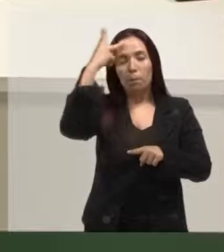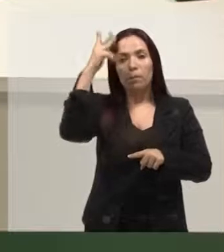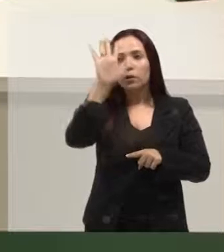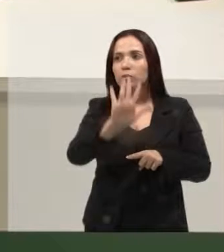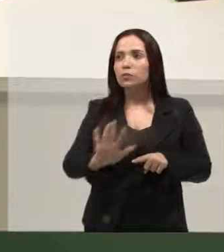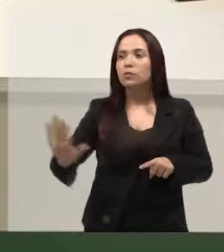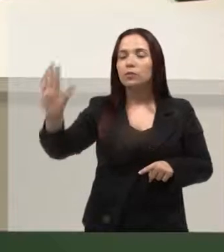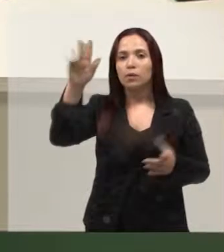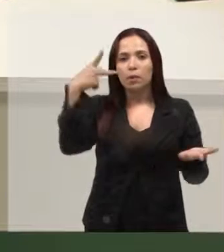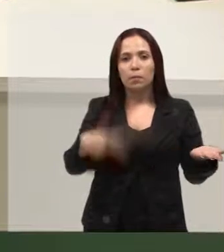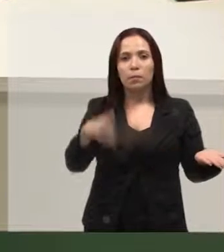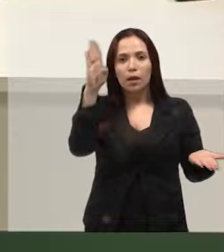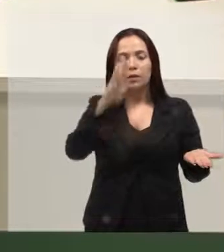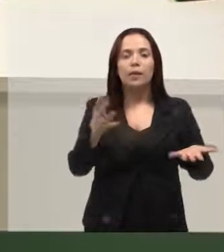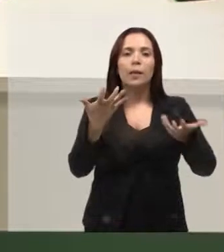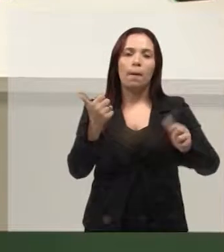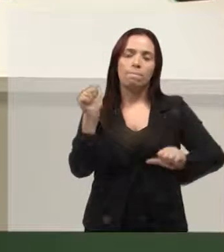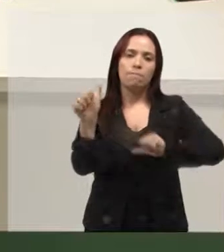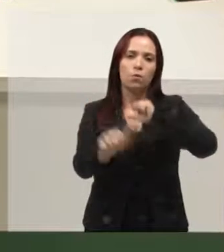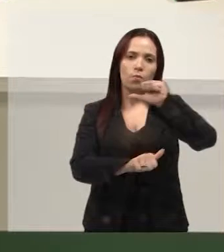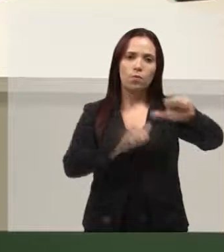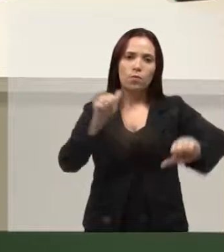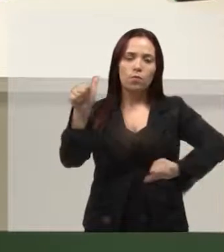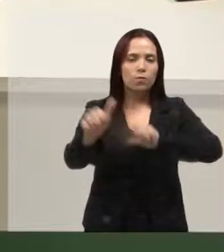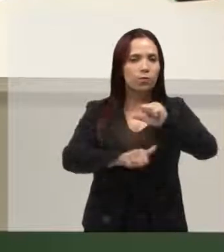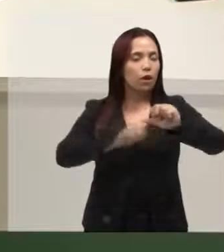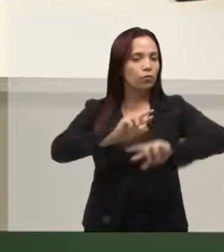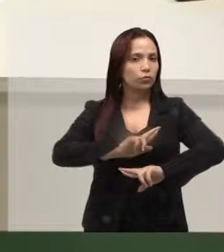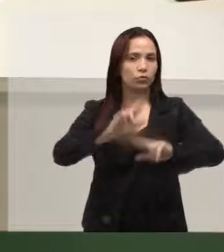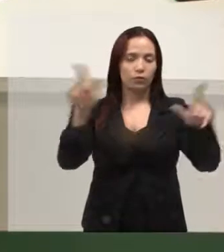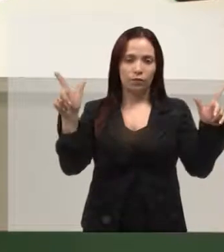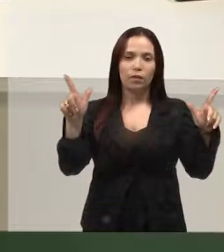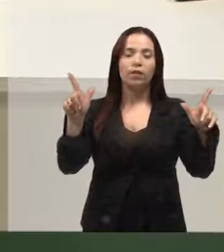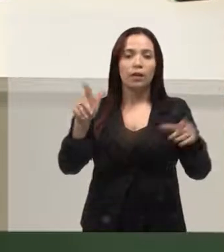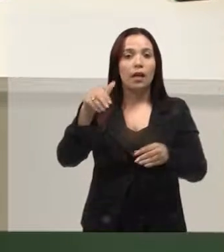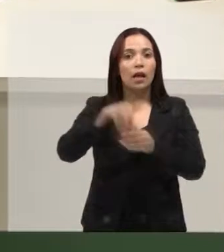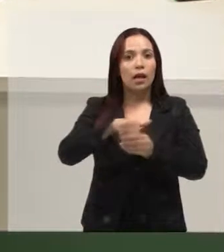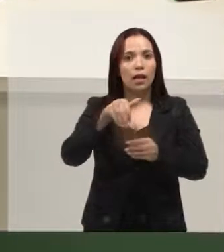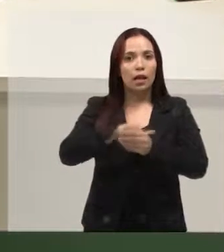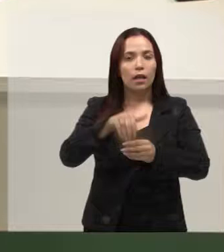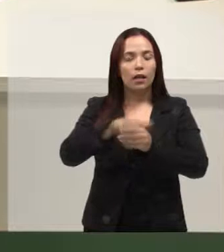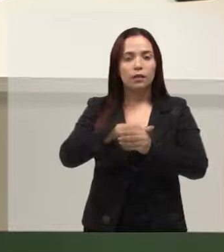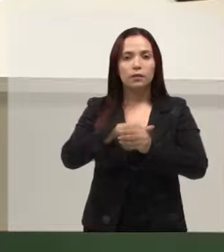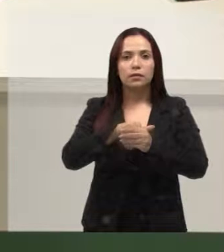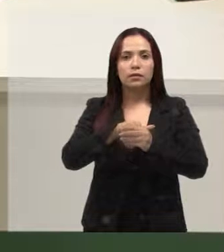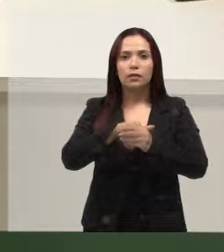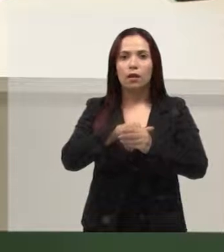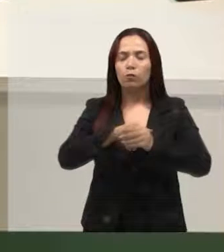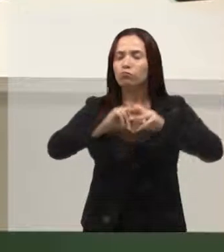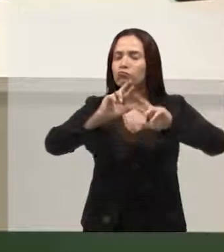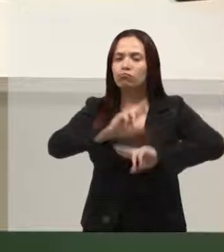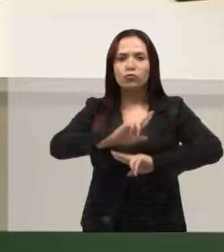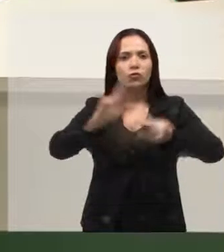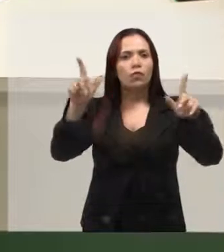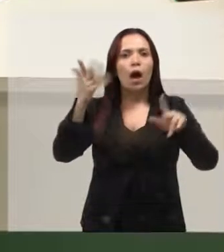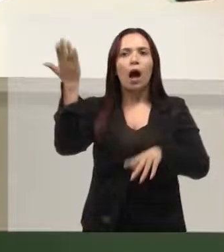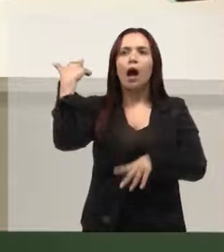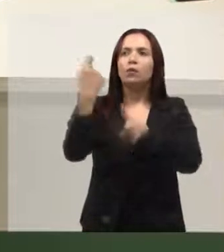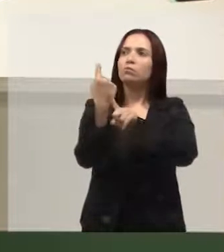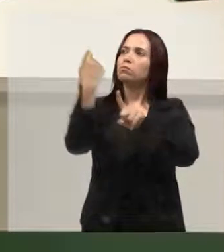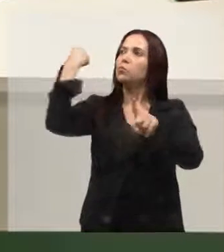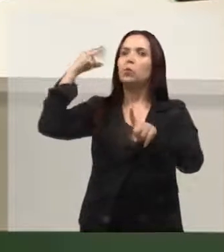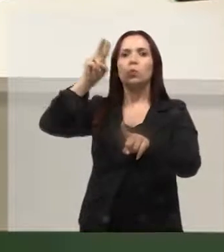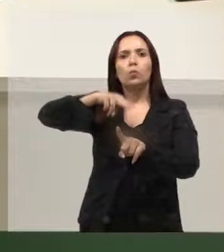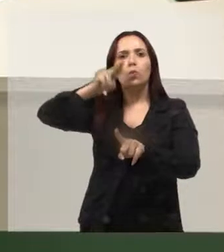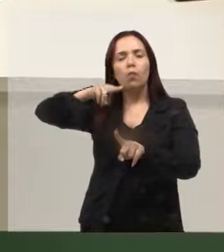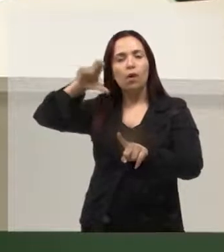mudança grande. É tanto assim que até a eleição foi diferente de tudo na história desse país. E agora, logo